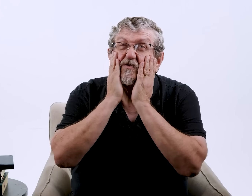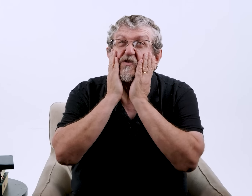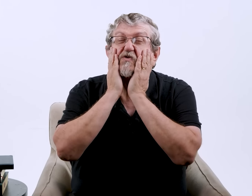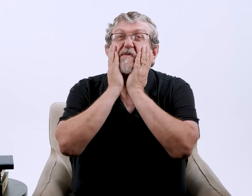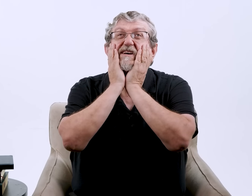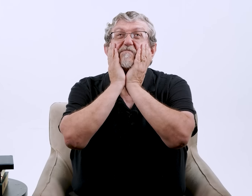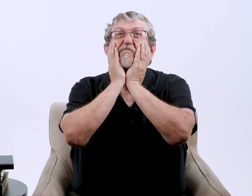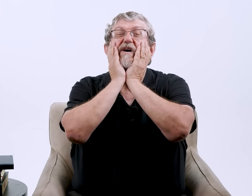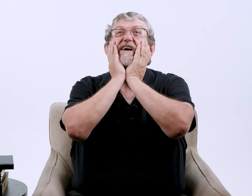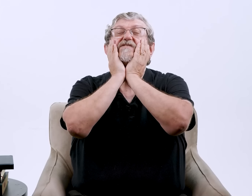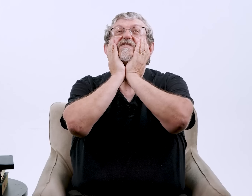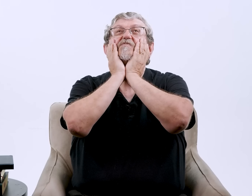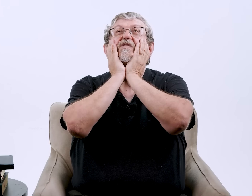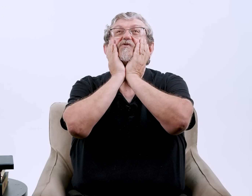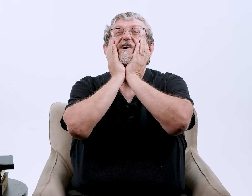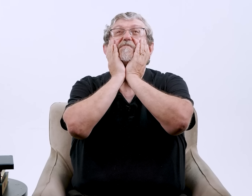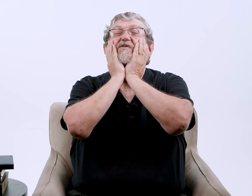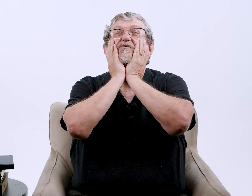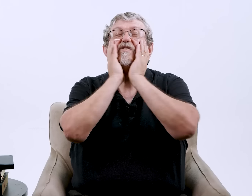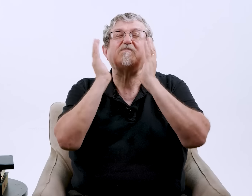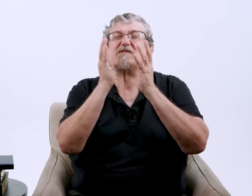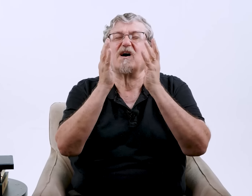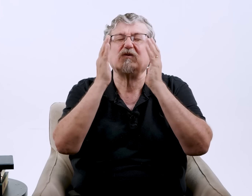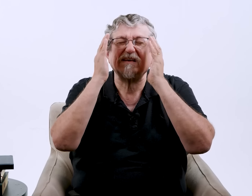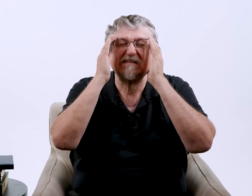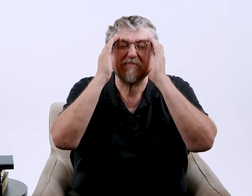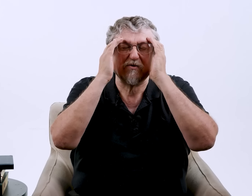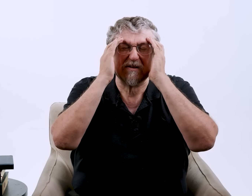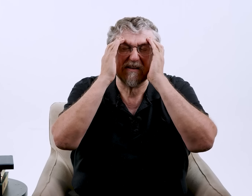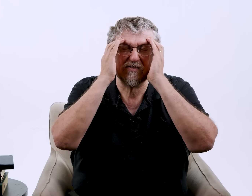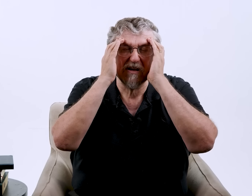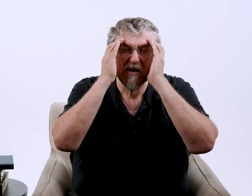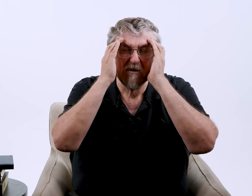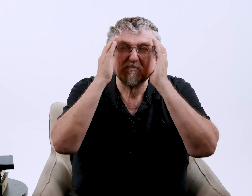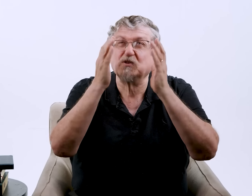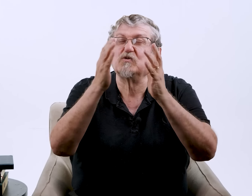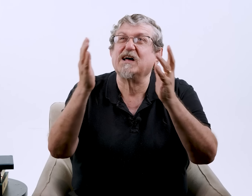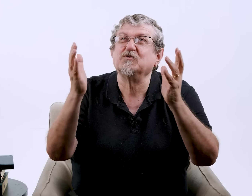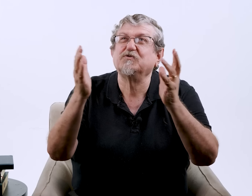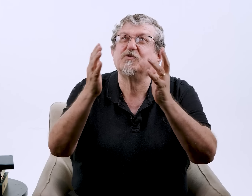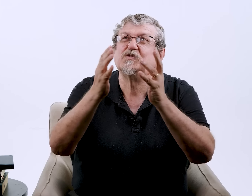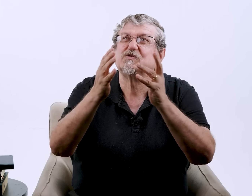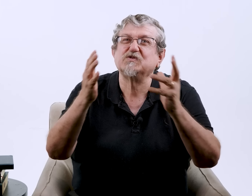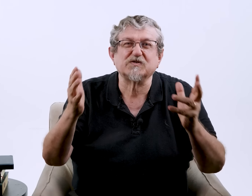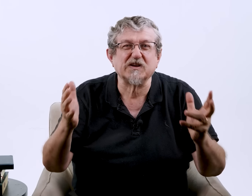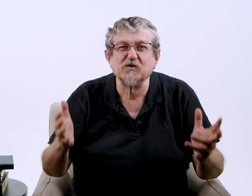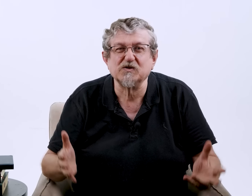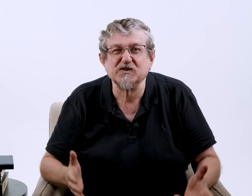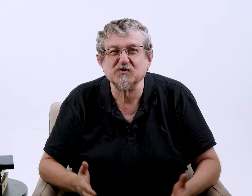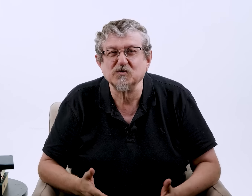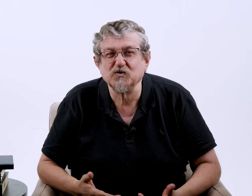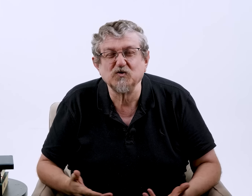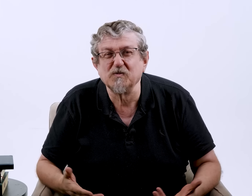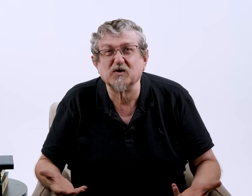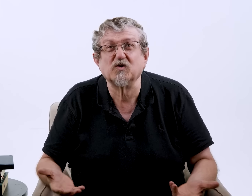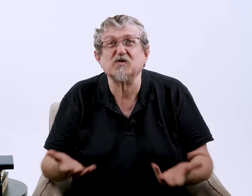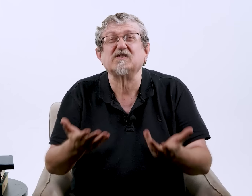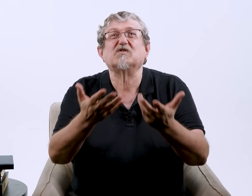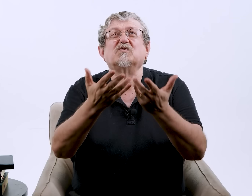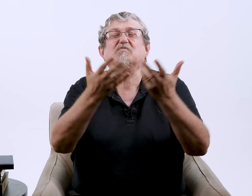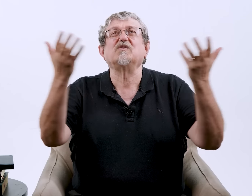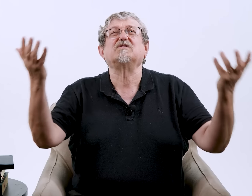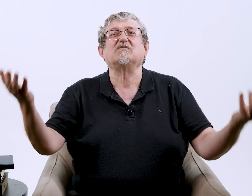falam disso de uma maneira poética, especial, que é impressionante. Pendurado foste, ó Senhor Jesus, numa